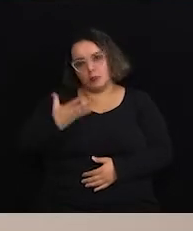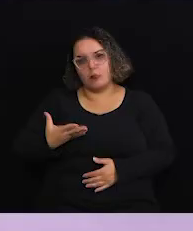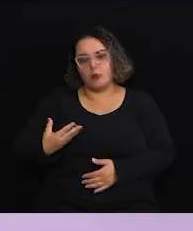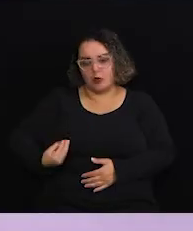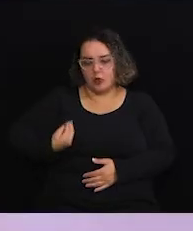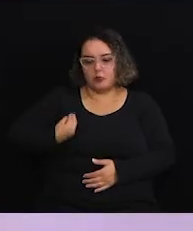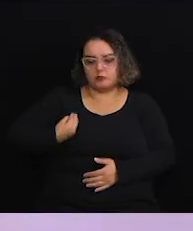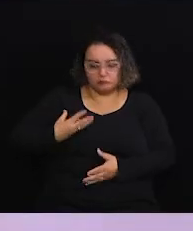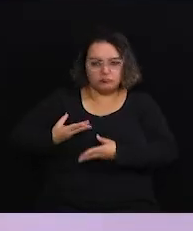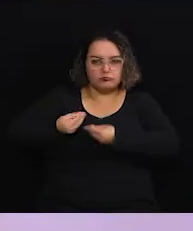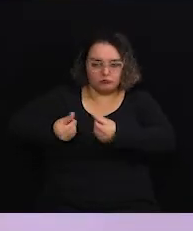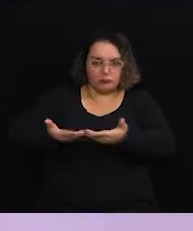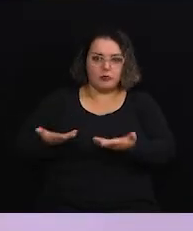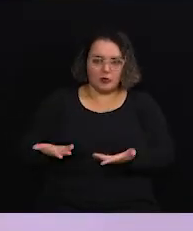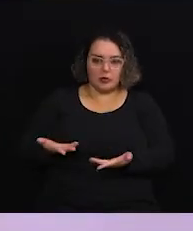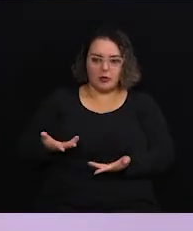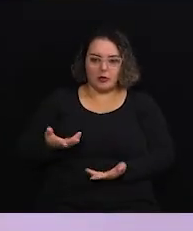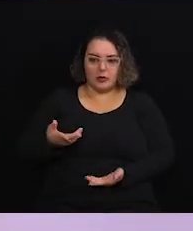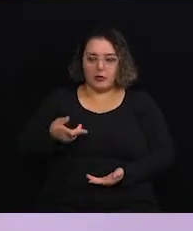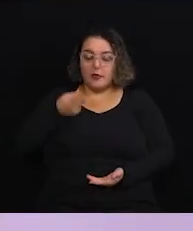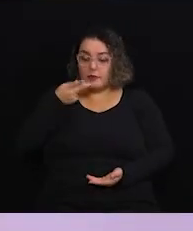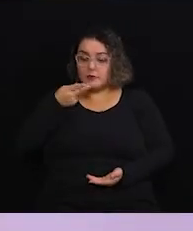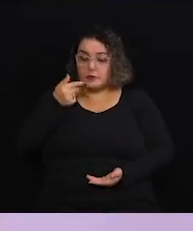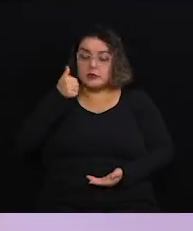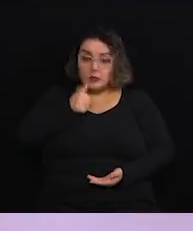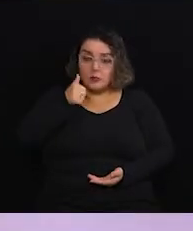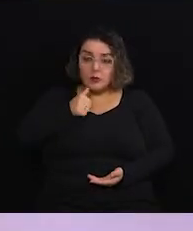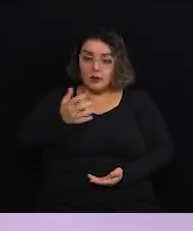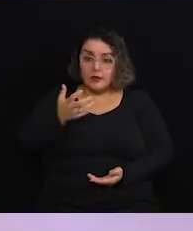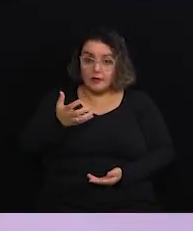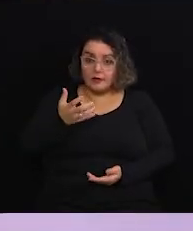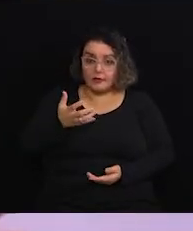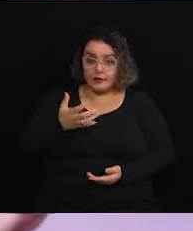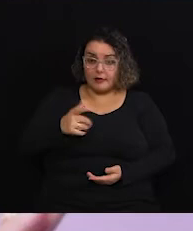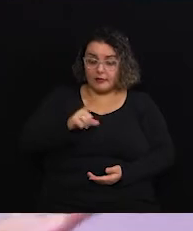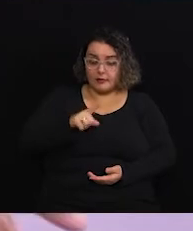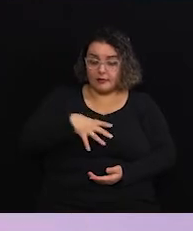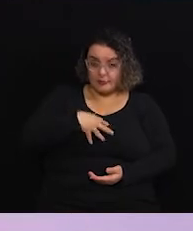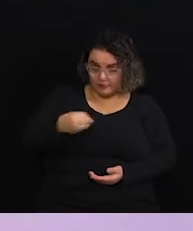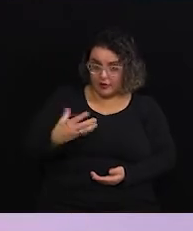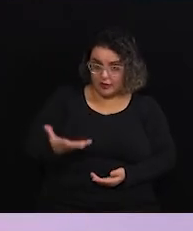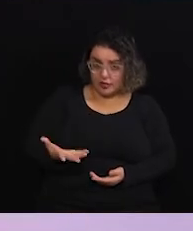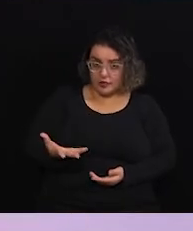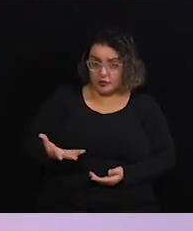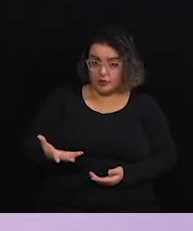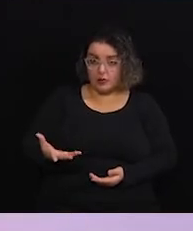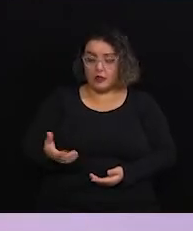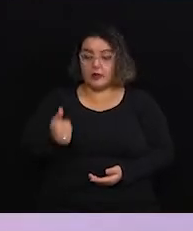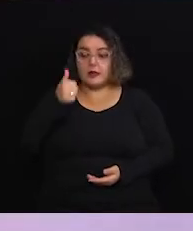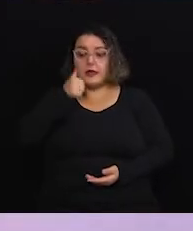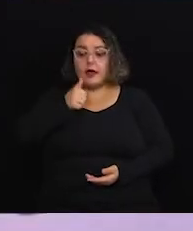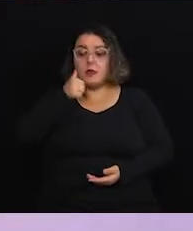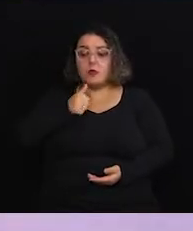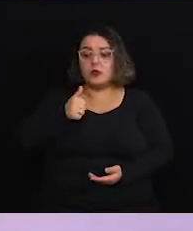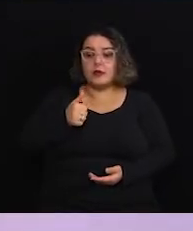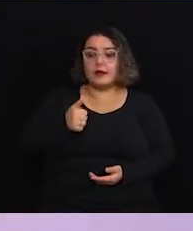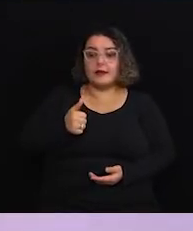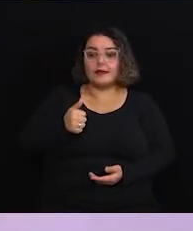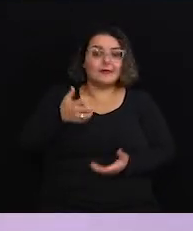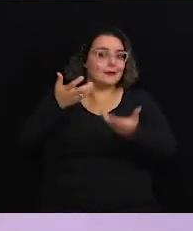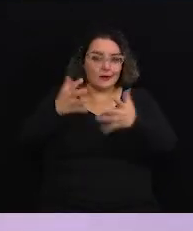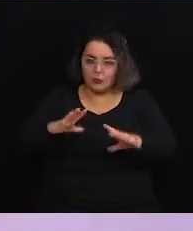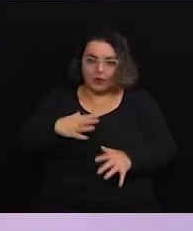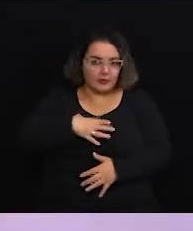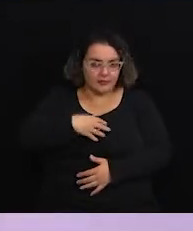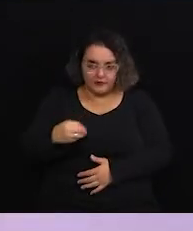vida. A gente falou aí da mulher que quer ter filho e aquela mulher que não quer ter filho tem endometriose. O anticoncepcional